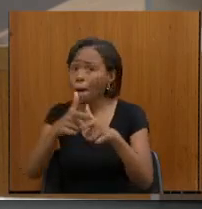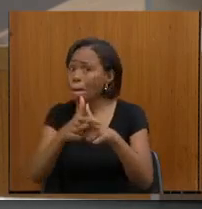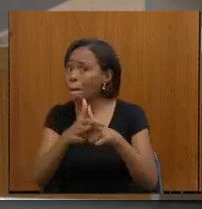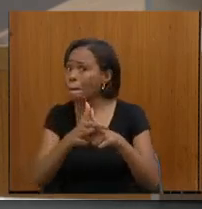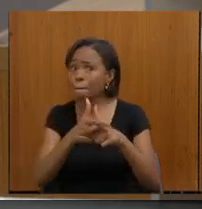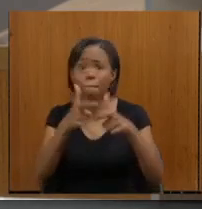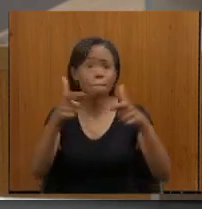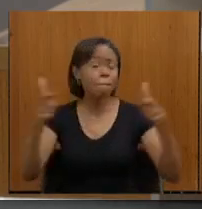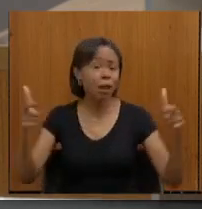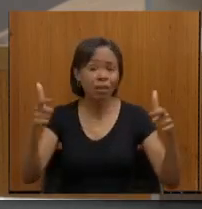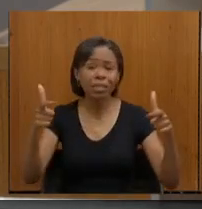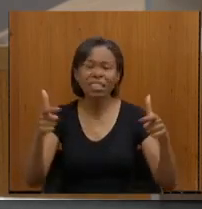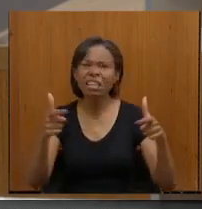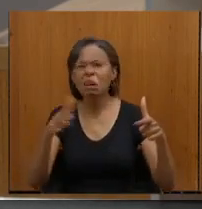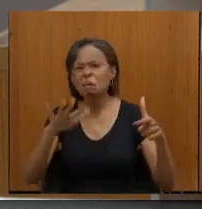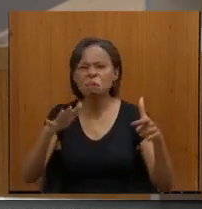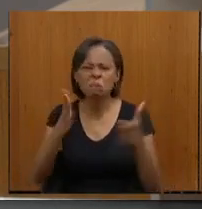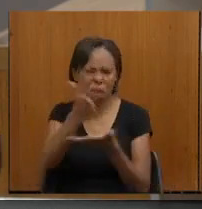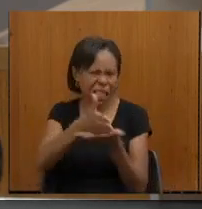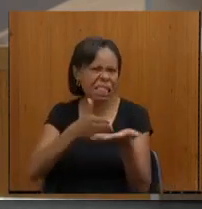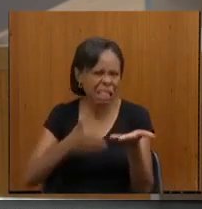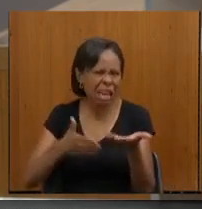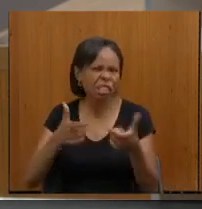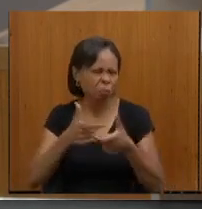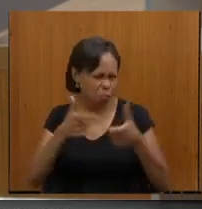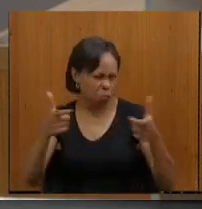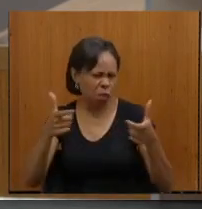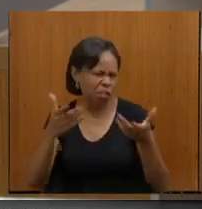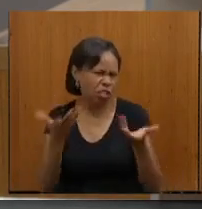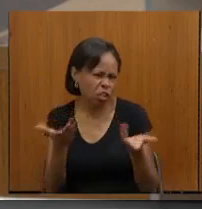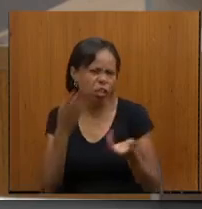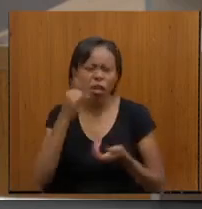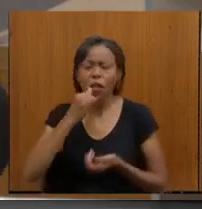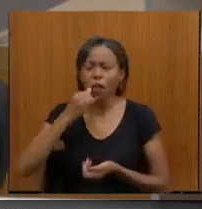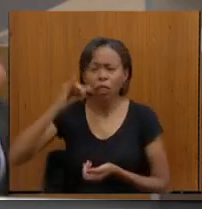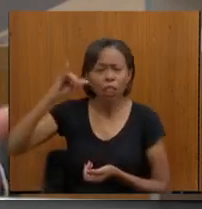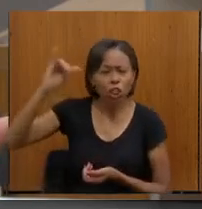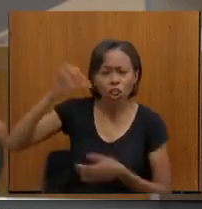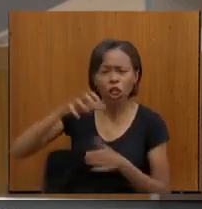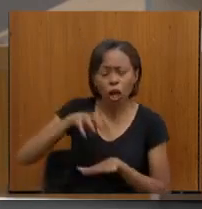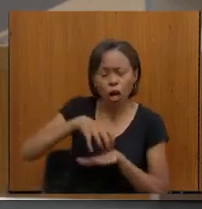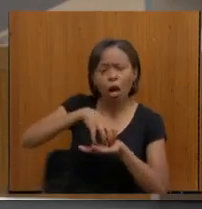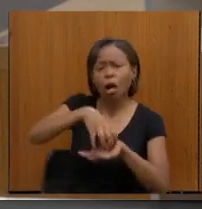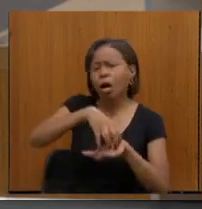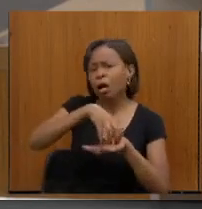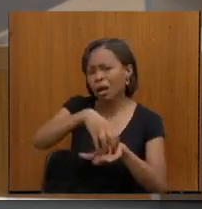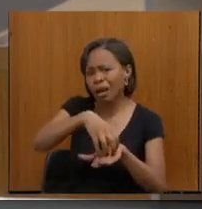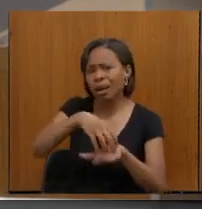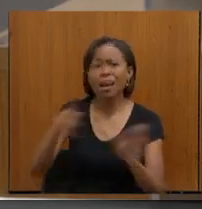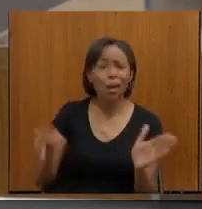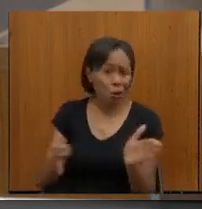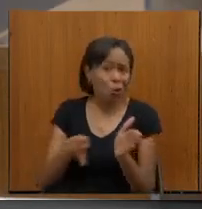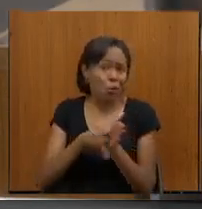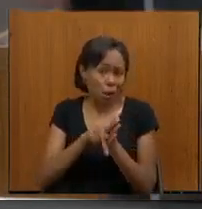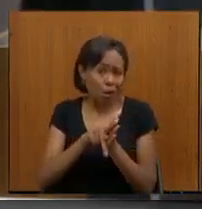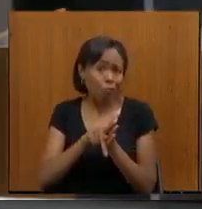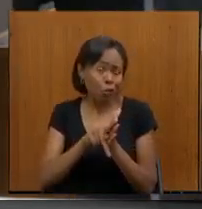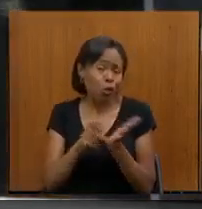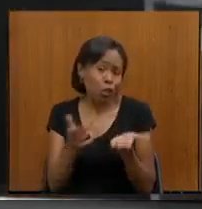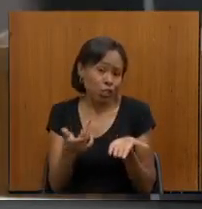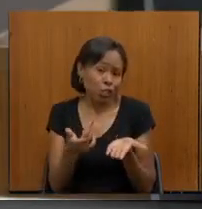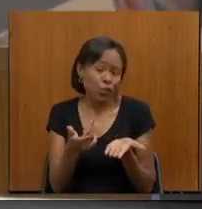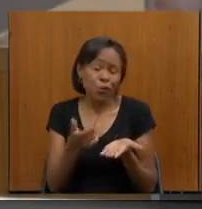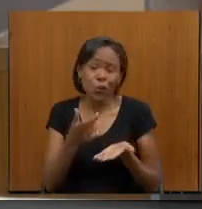da nossa do nosso consumo de energia de combustíveis postos vem dos transportes né